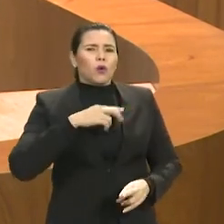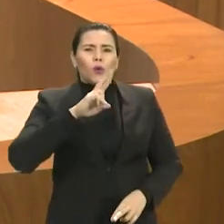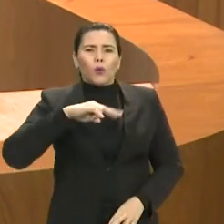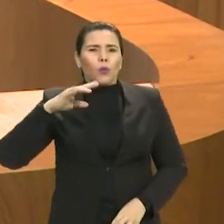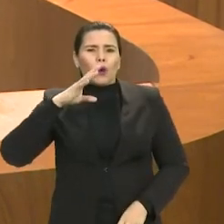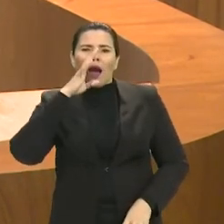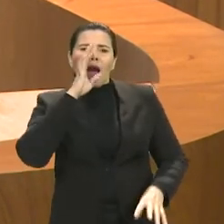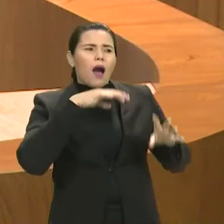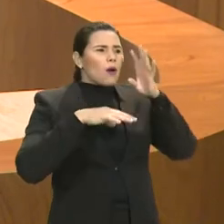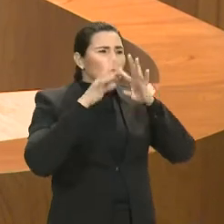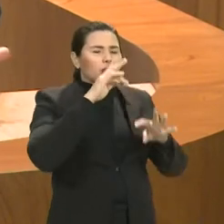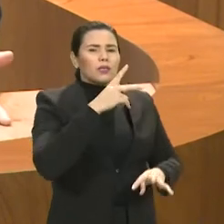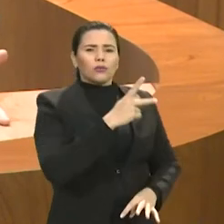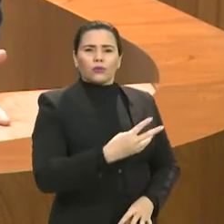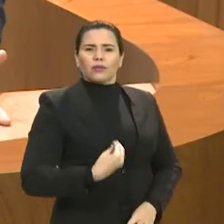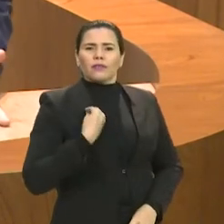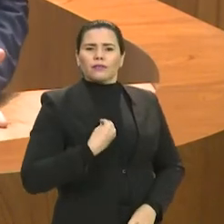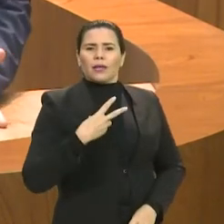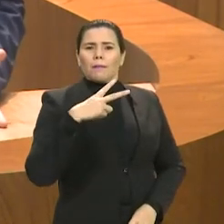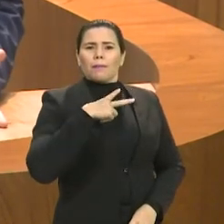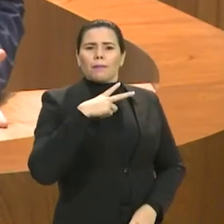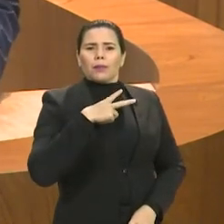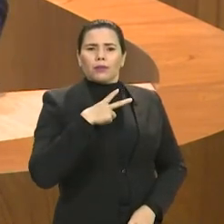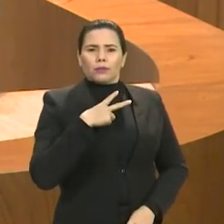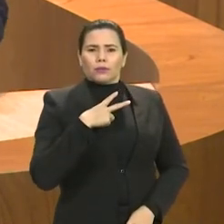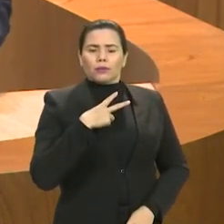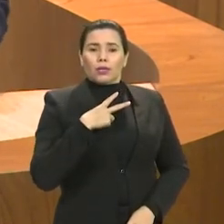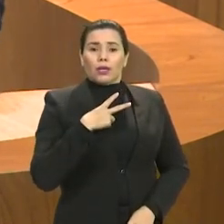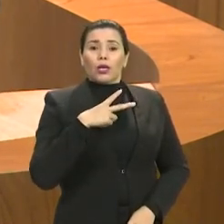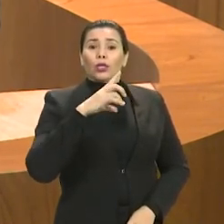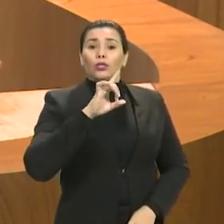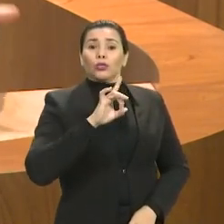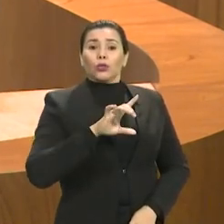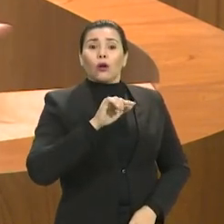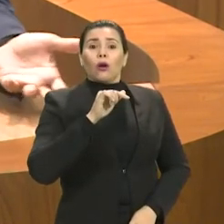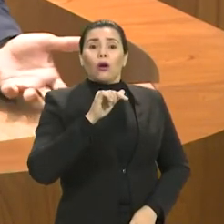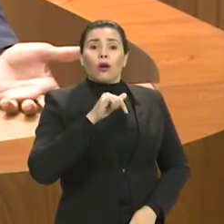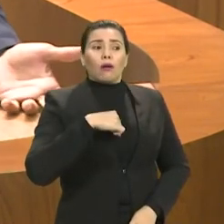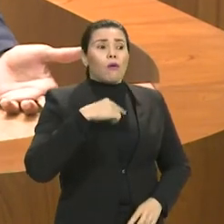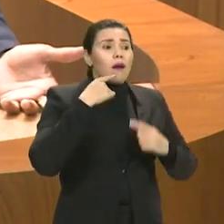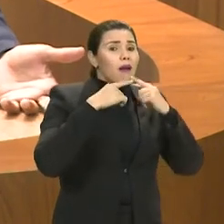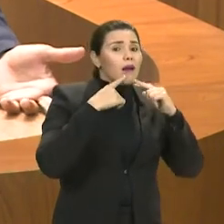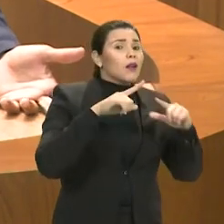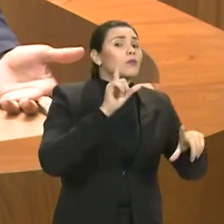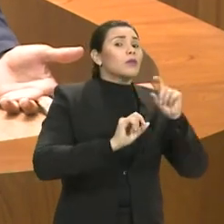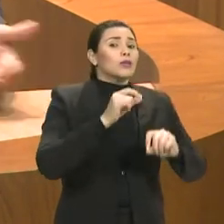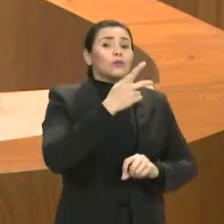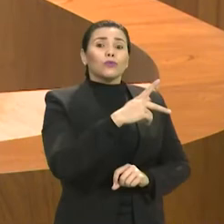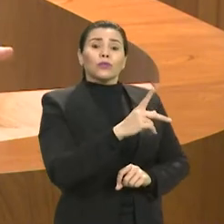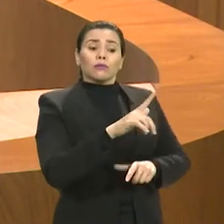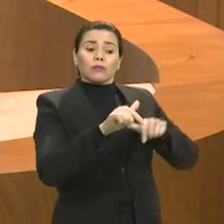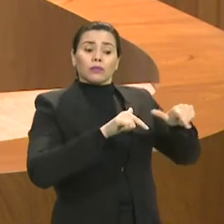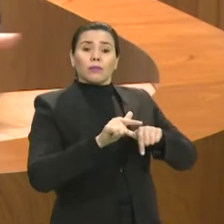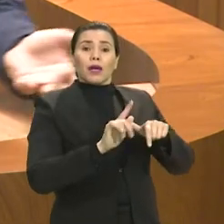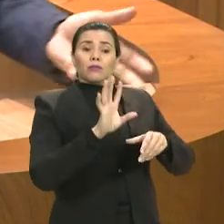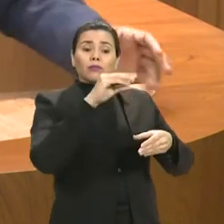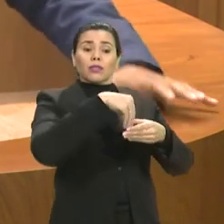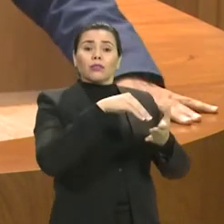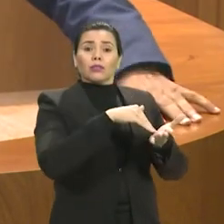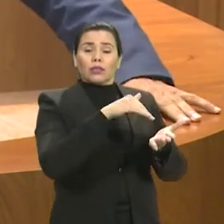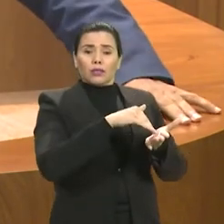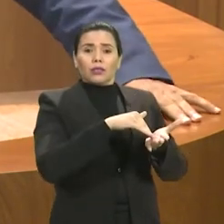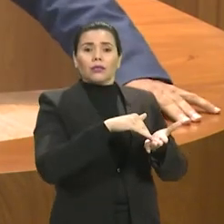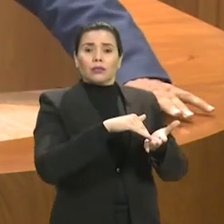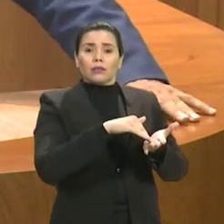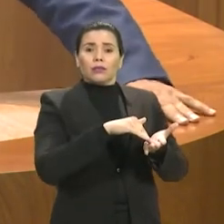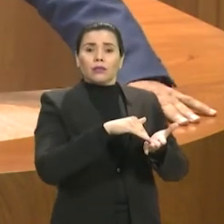professor, das suas ações pessoais. Somente enquanto secretário tem que prestar satisfação. Enquanto fiscalizador tem que prestar